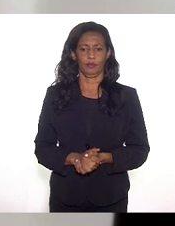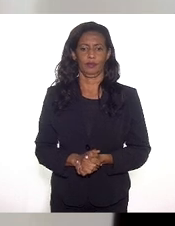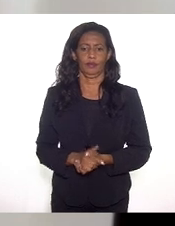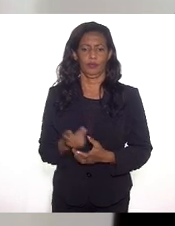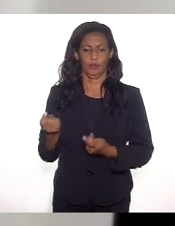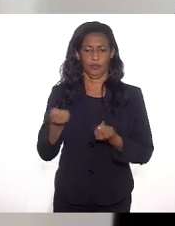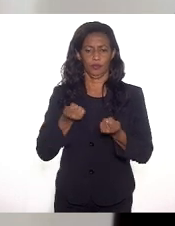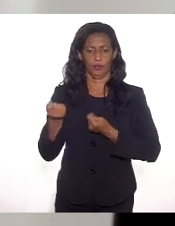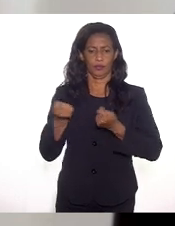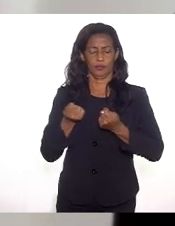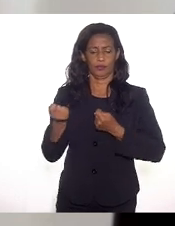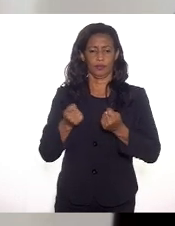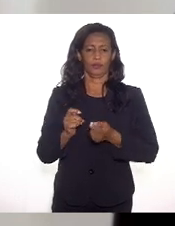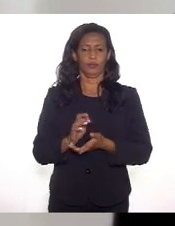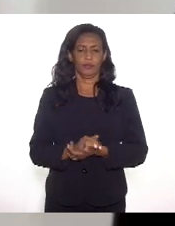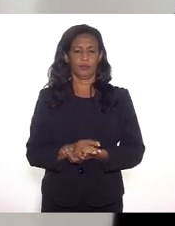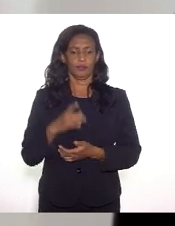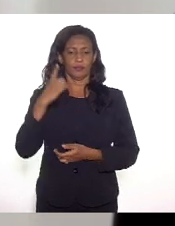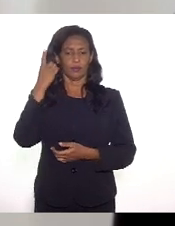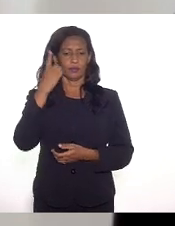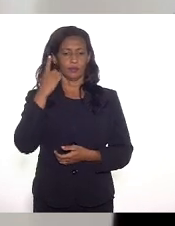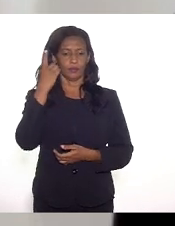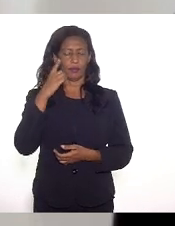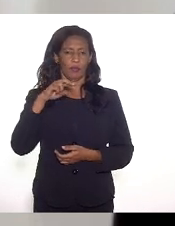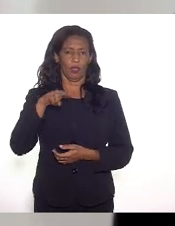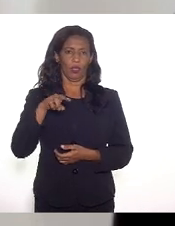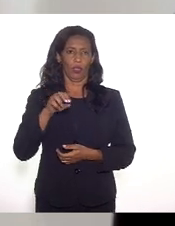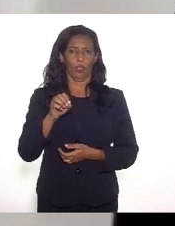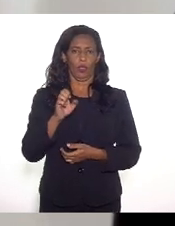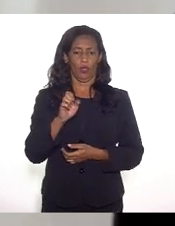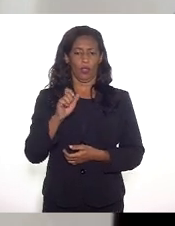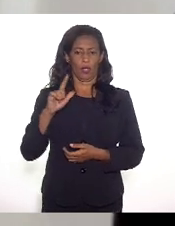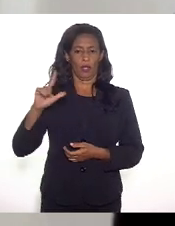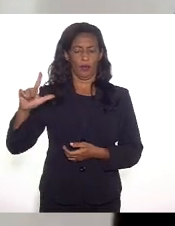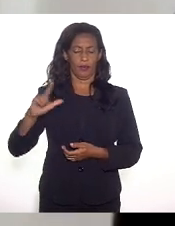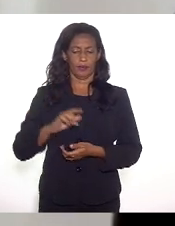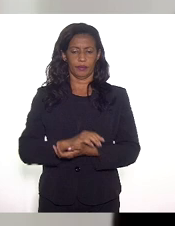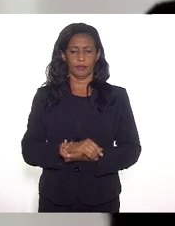de Economia, deputado Noel de Carvalho.